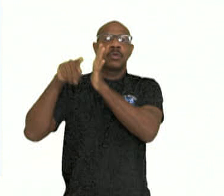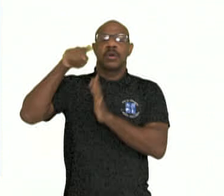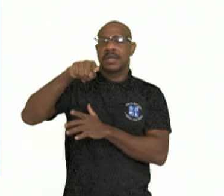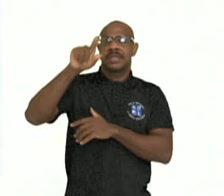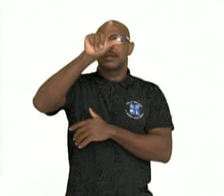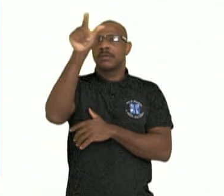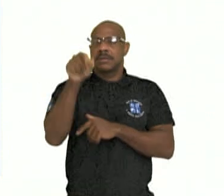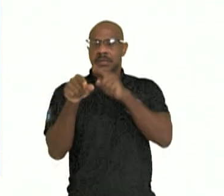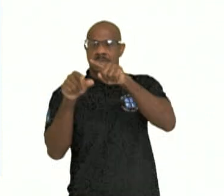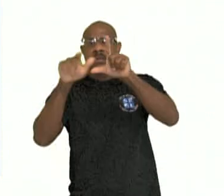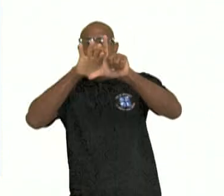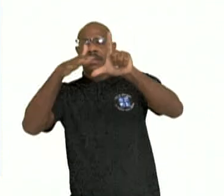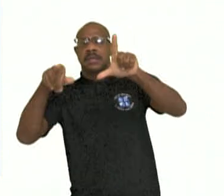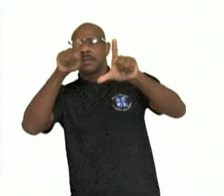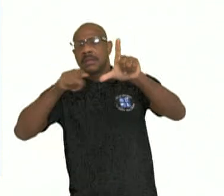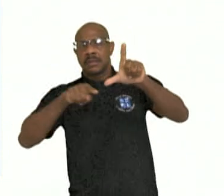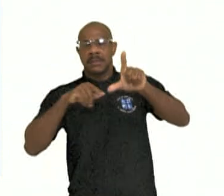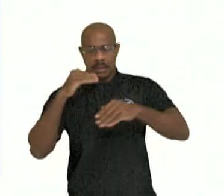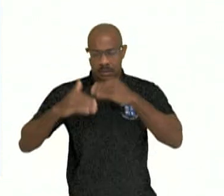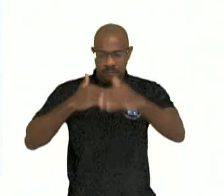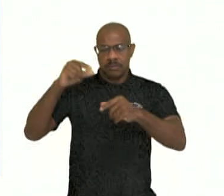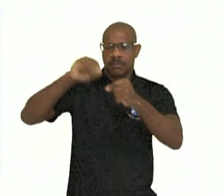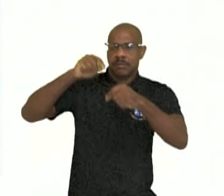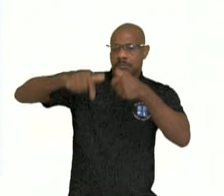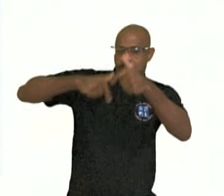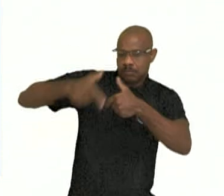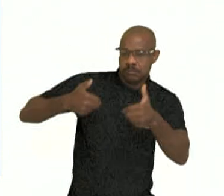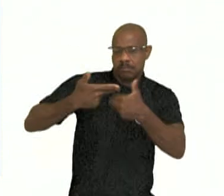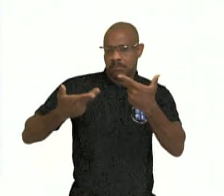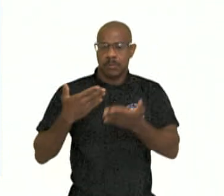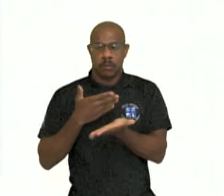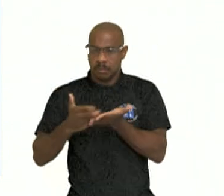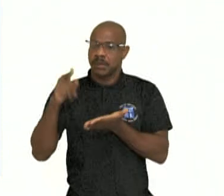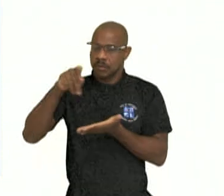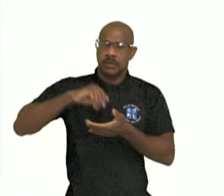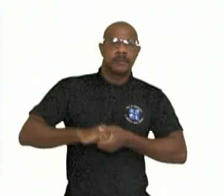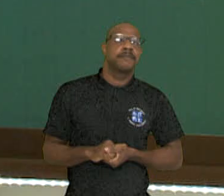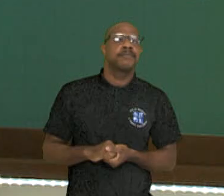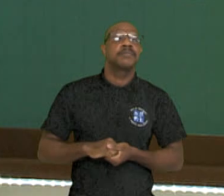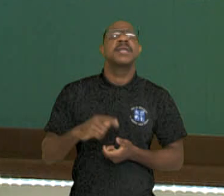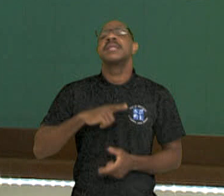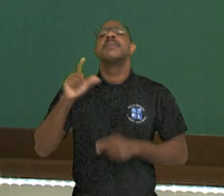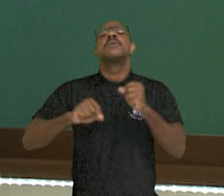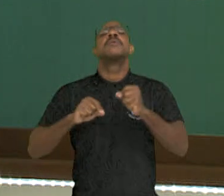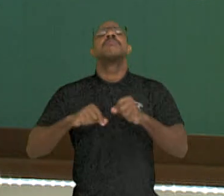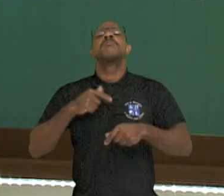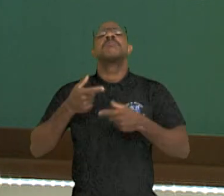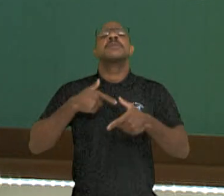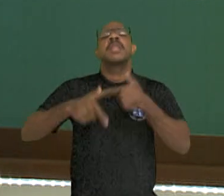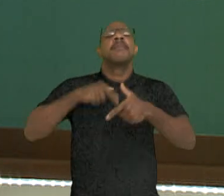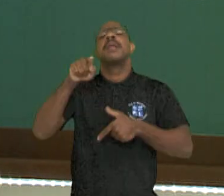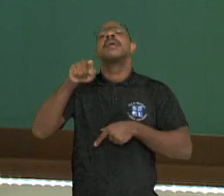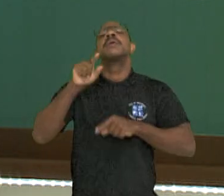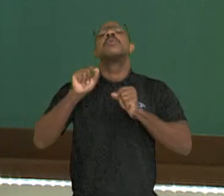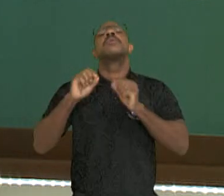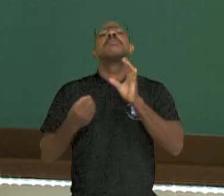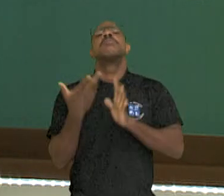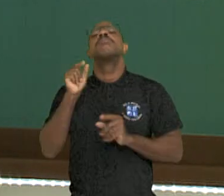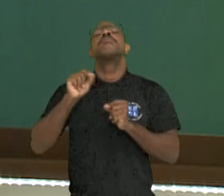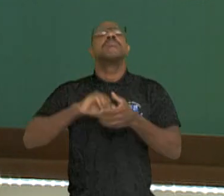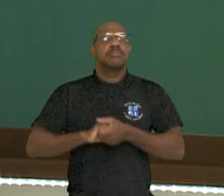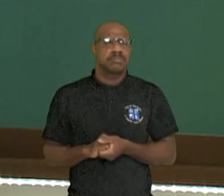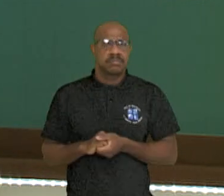litoral, para desenvolvimento de determinadas atividades econômicas. O que nós temos de atividades desenvolvidas ali?